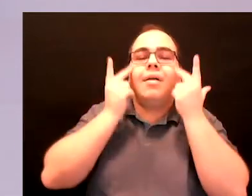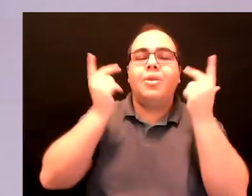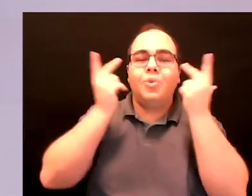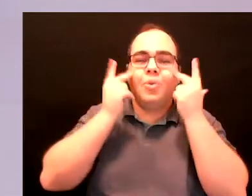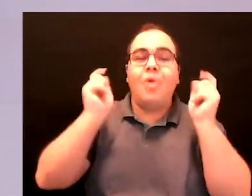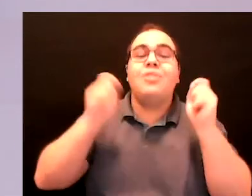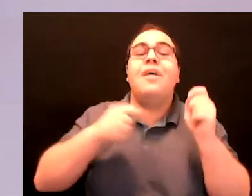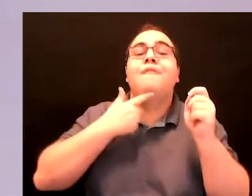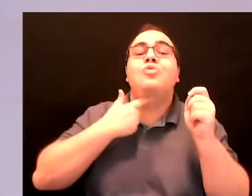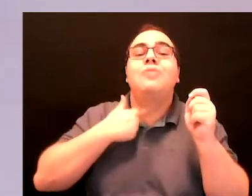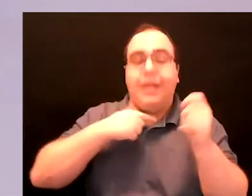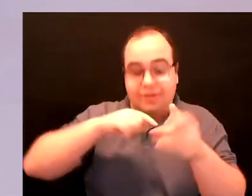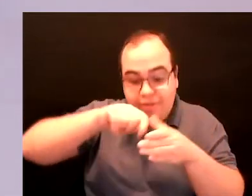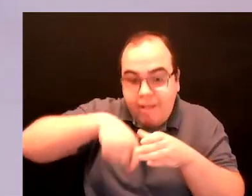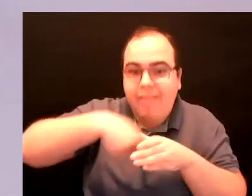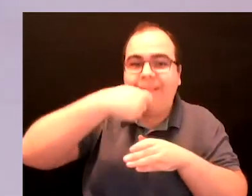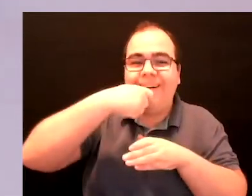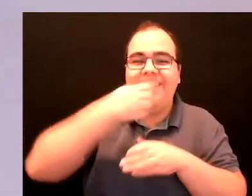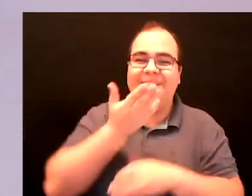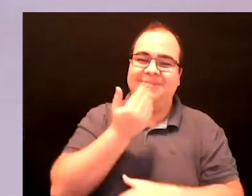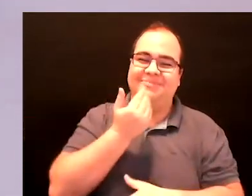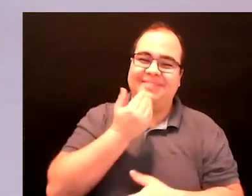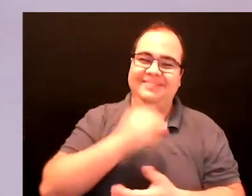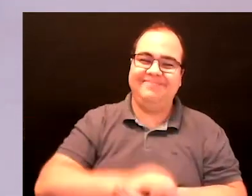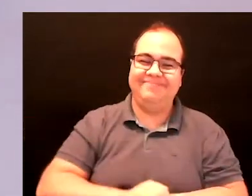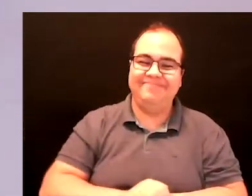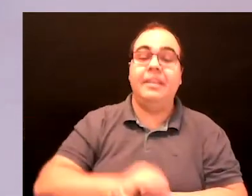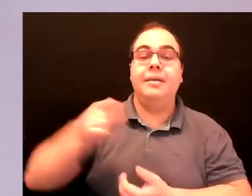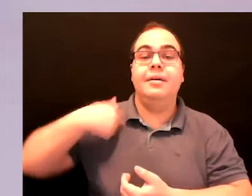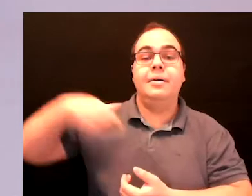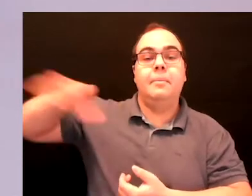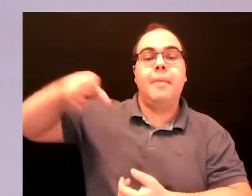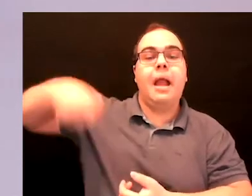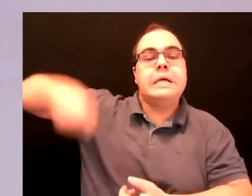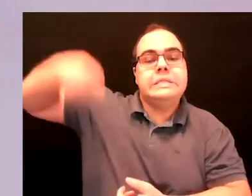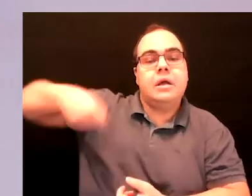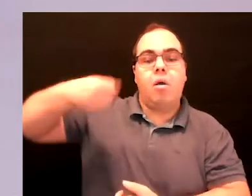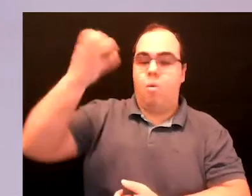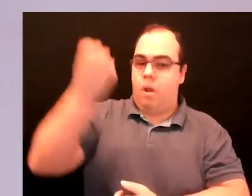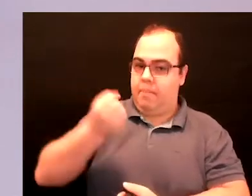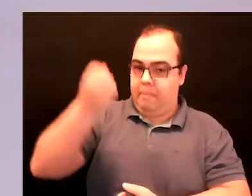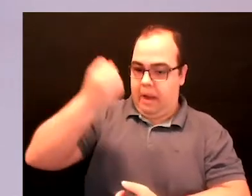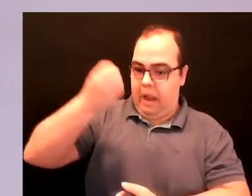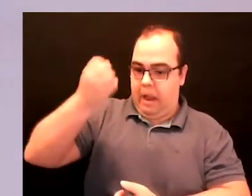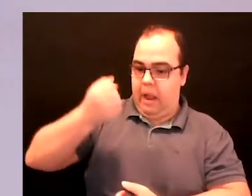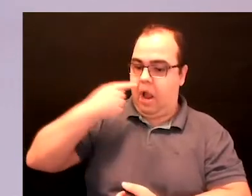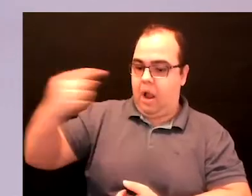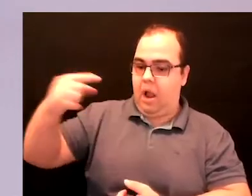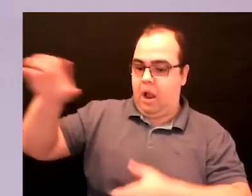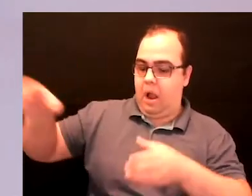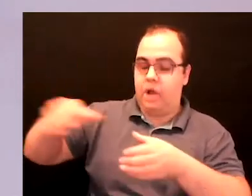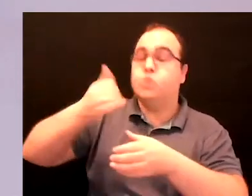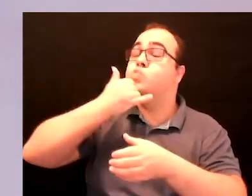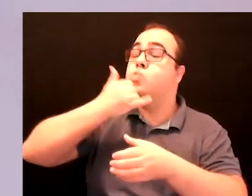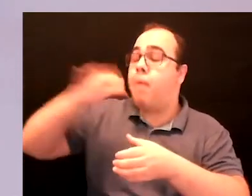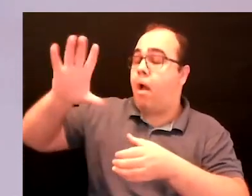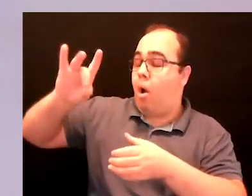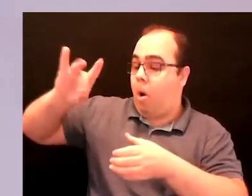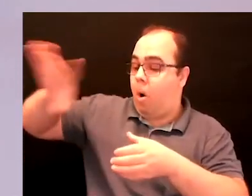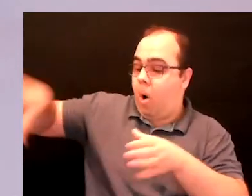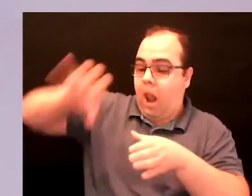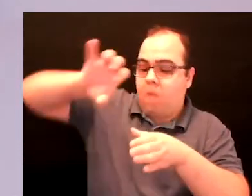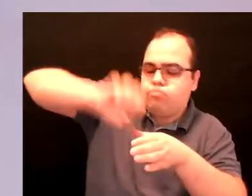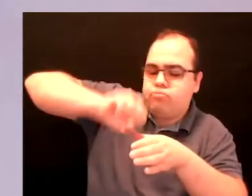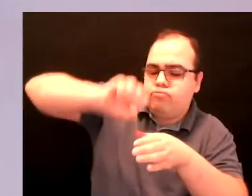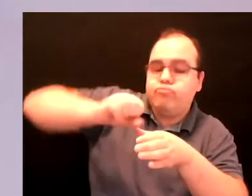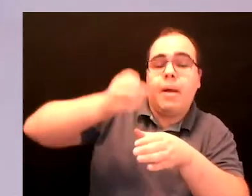dar até vontade de comer. Vou pegar nossa cola branca, depois que eu dissolvi na água. Estou abrindo ela aqui para